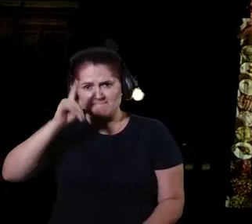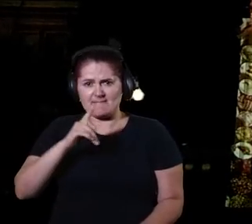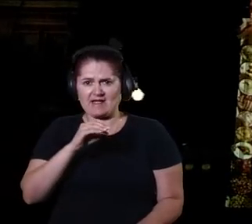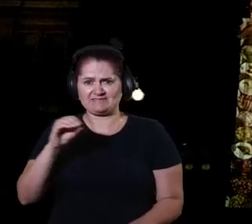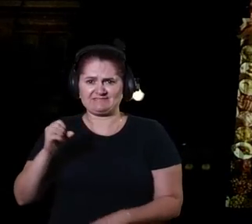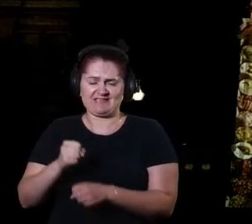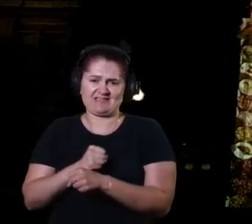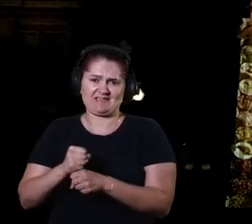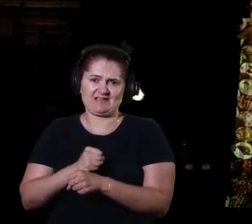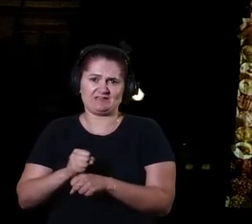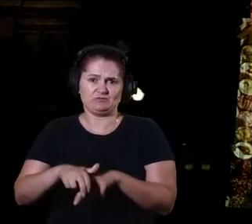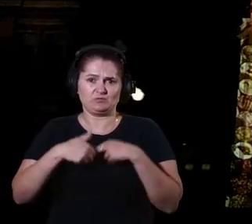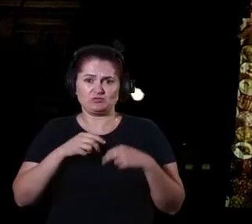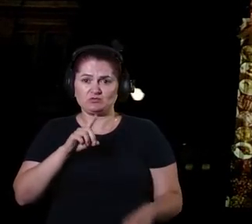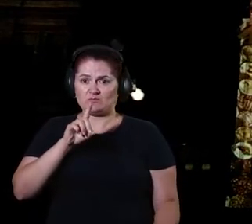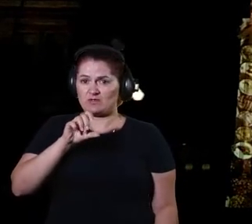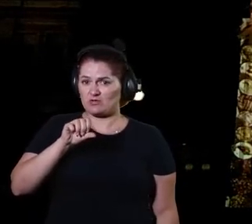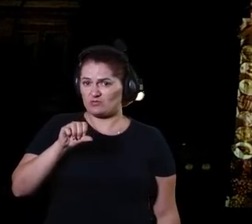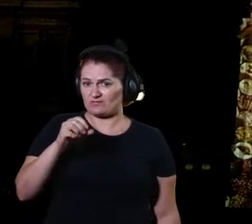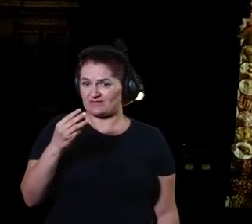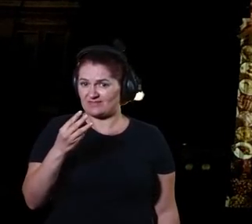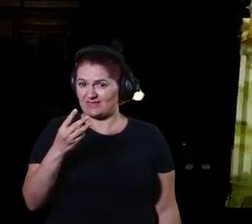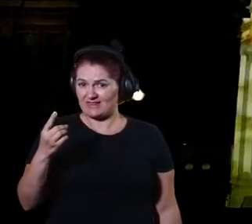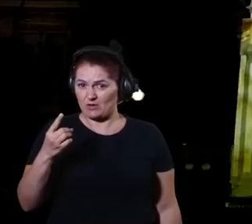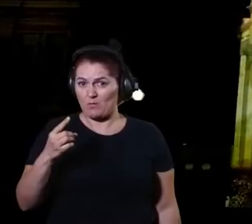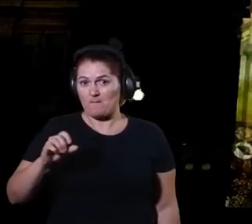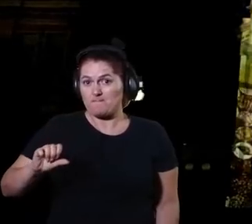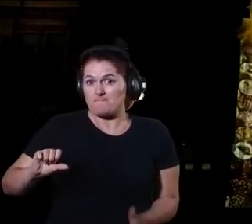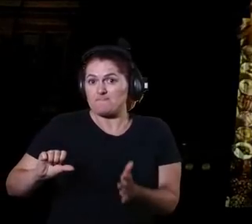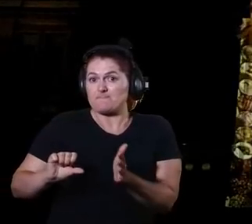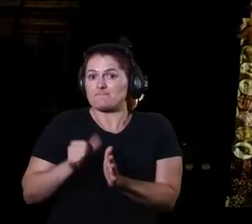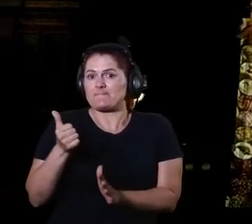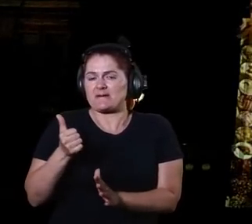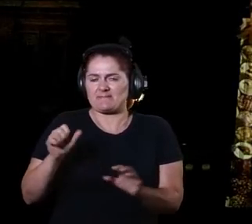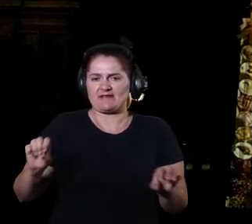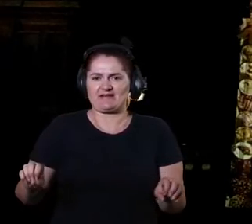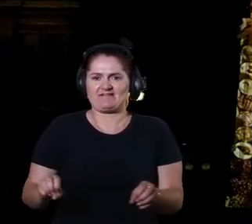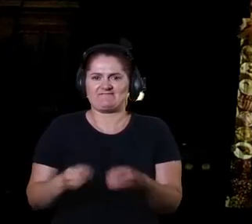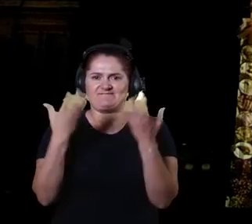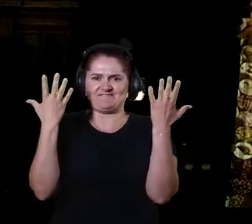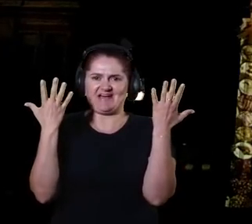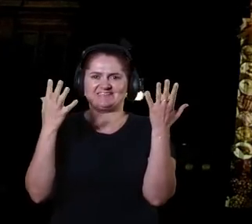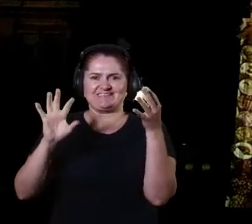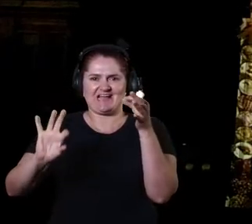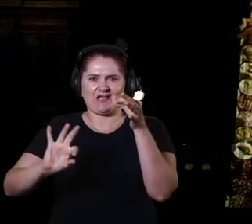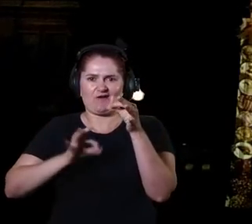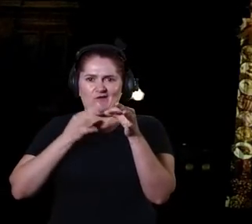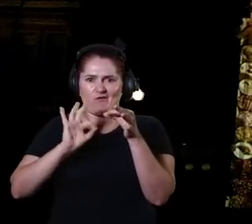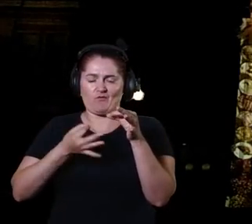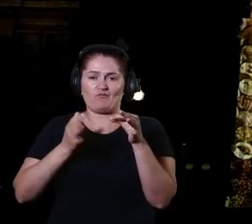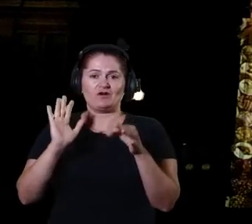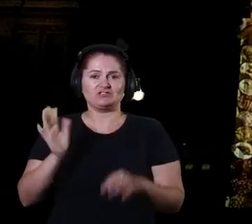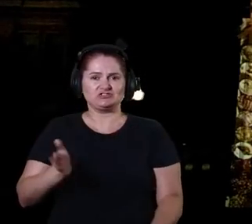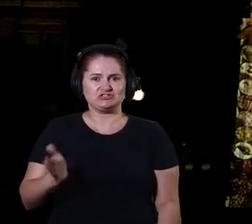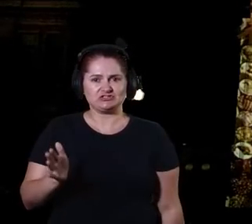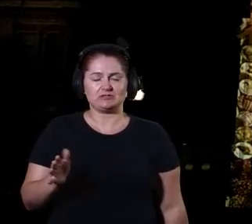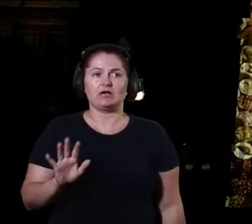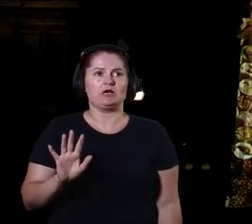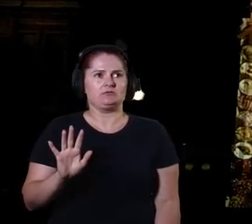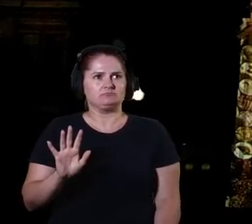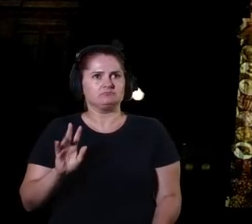a 1931 teve a Festa da Uva. Hoje já se passaram 90 anos. Aliás, em